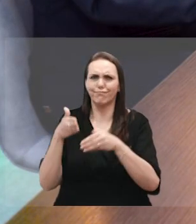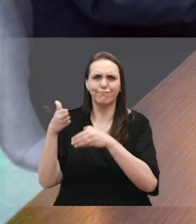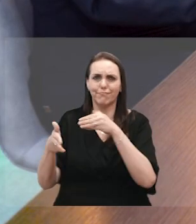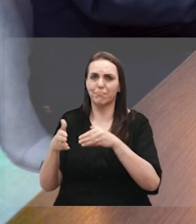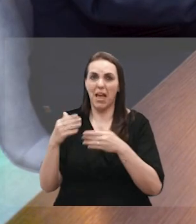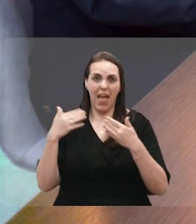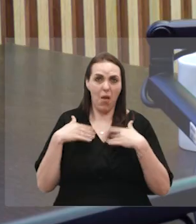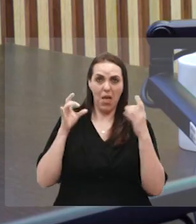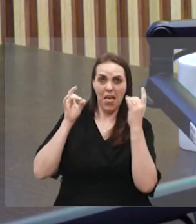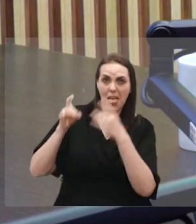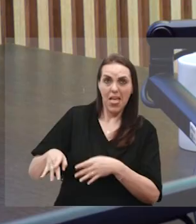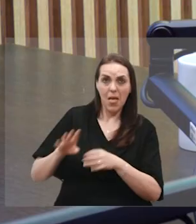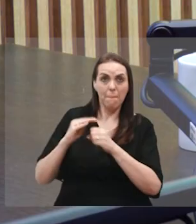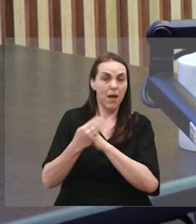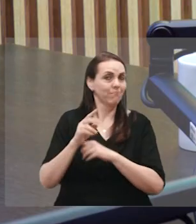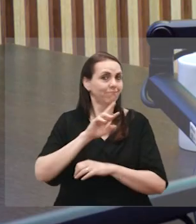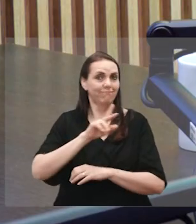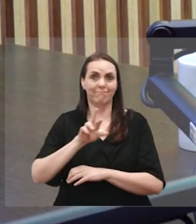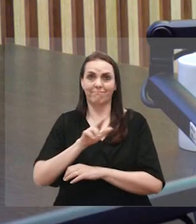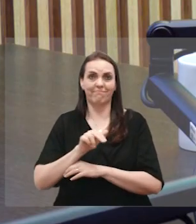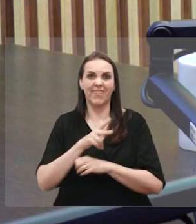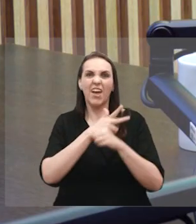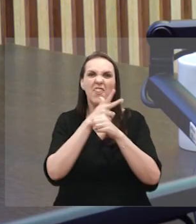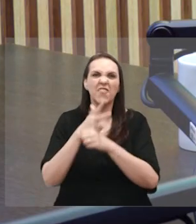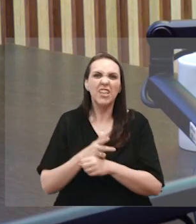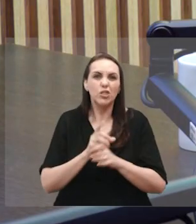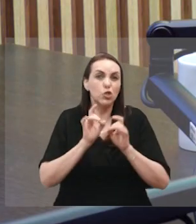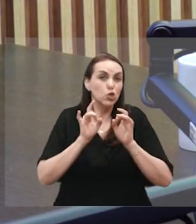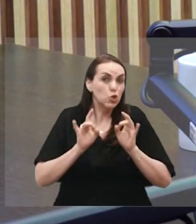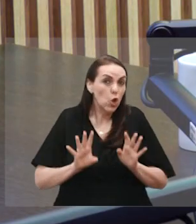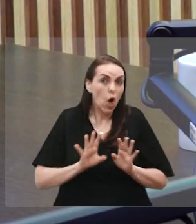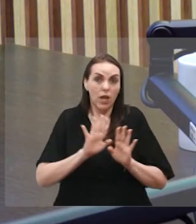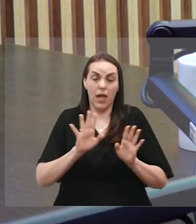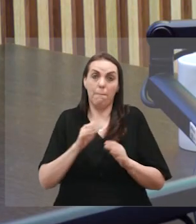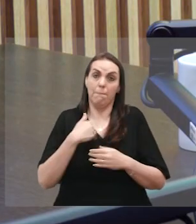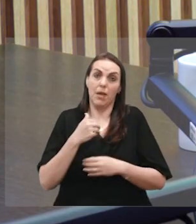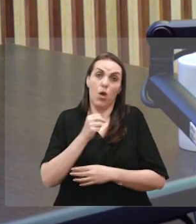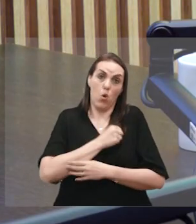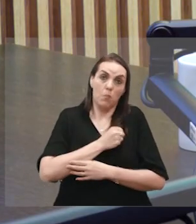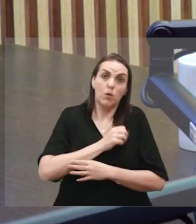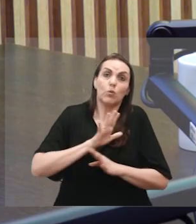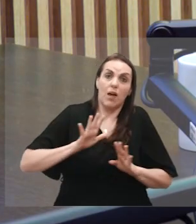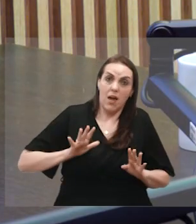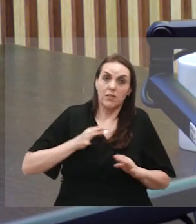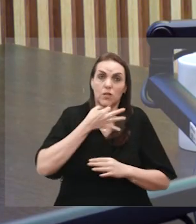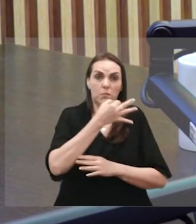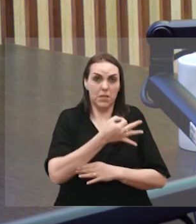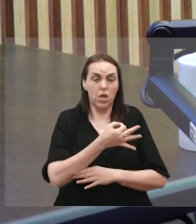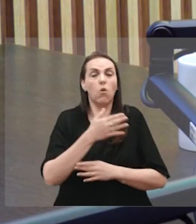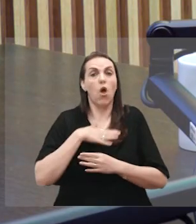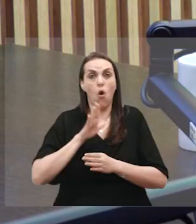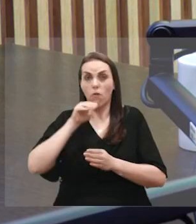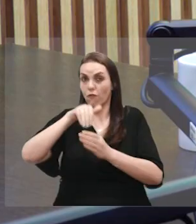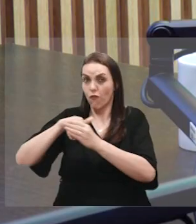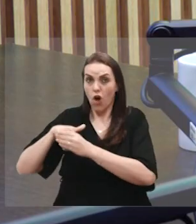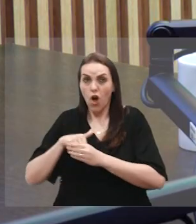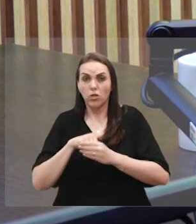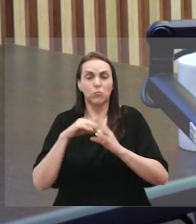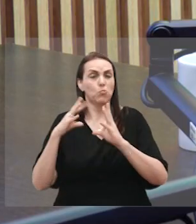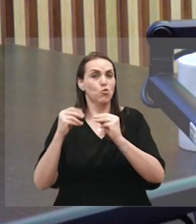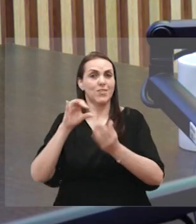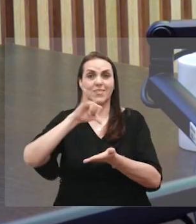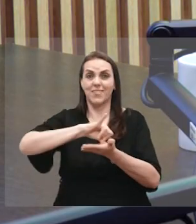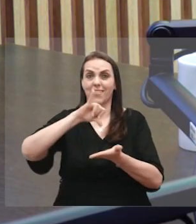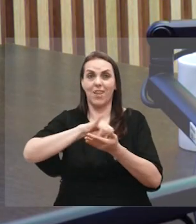expressiva. Se fosse só os vídeos, aí não seria tão expressiva, na minha humilde opinião. Eu fiz 1.500 votos só na região central. O pessoal do comércio que está me